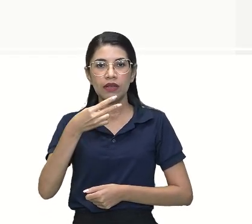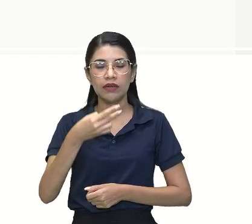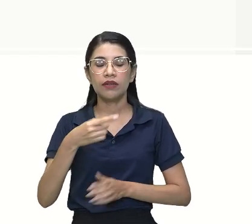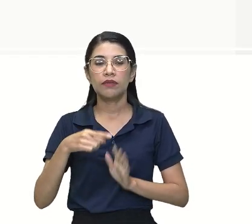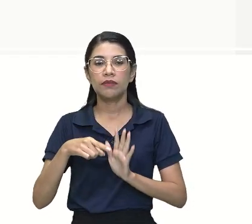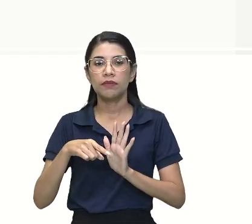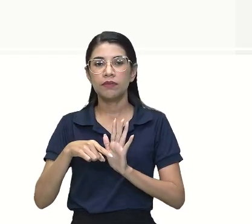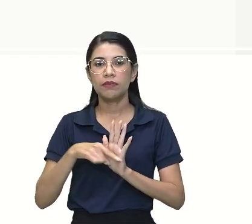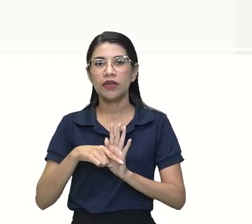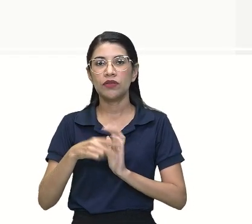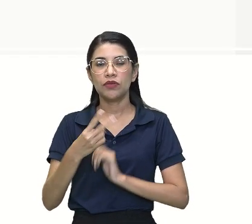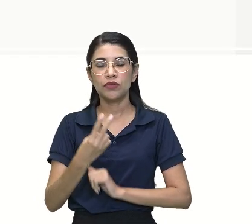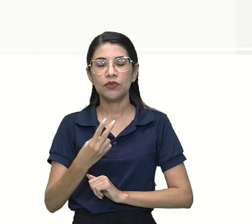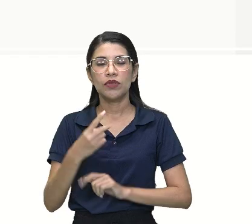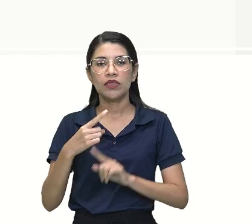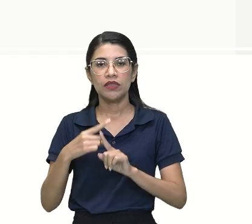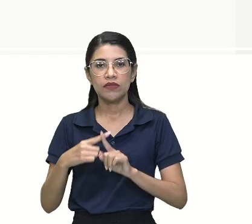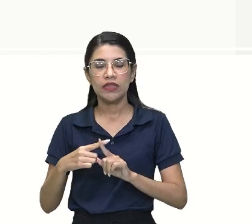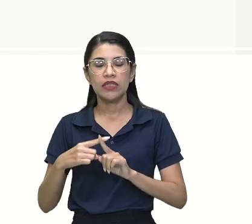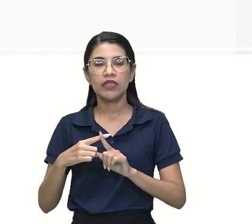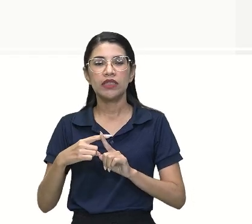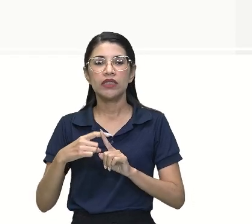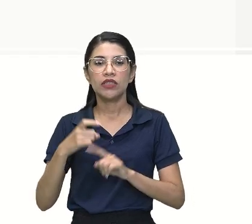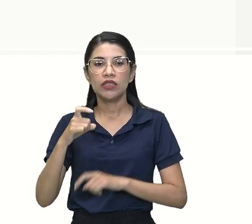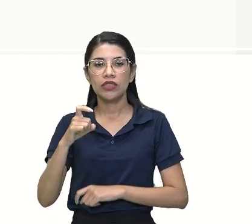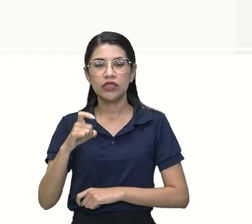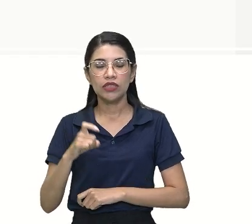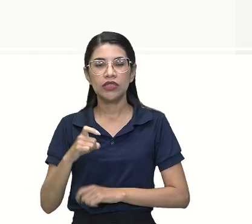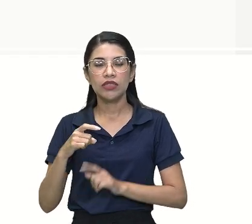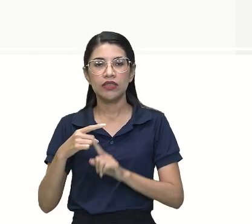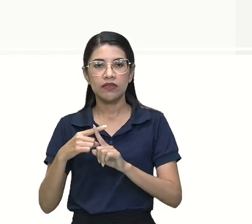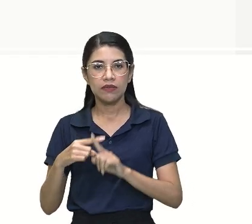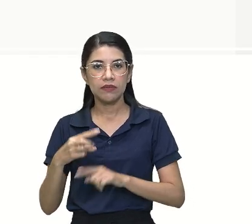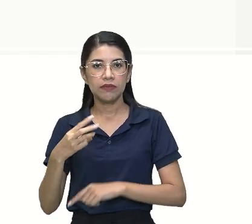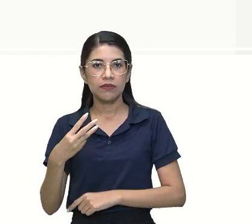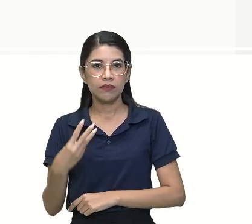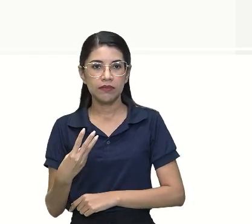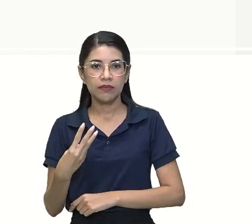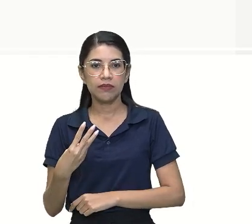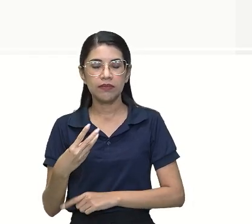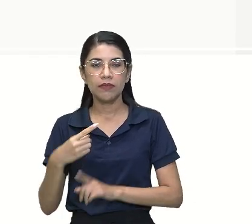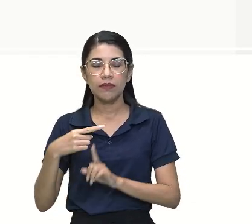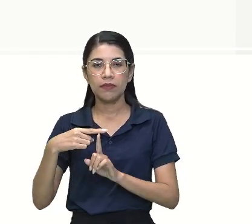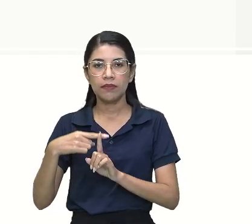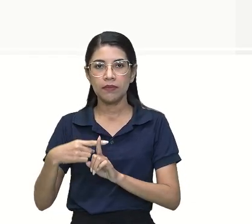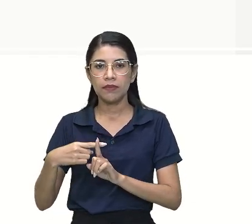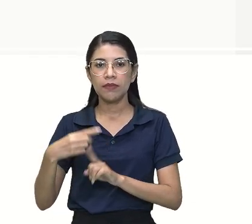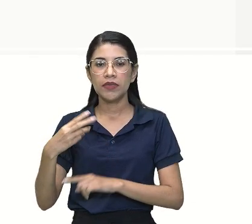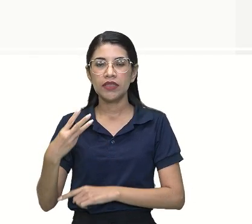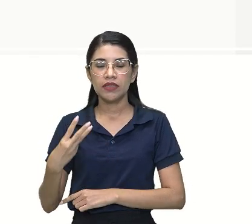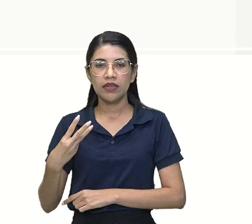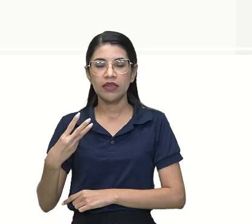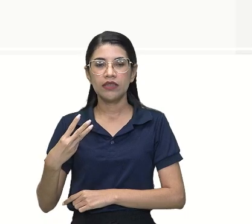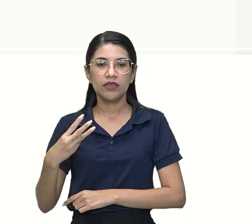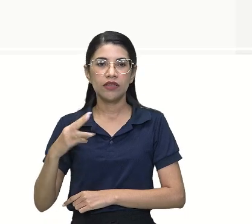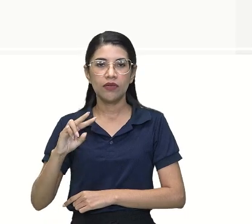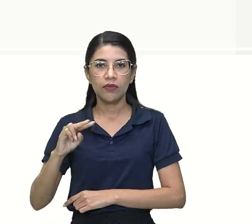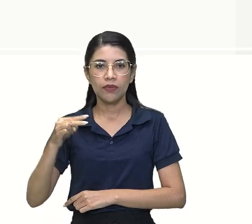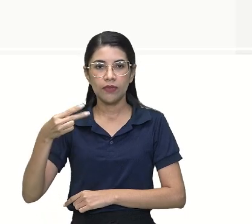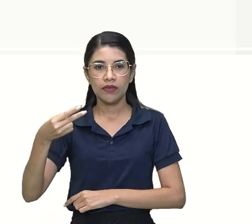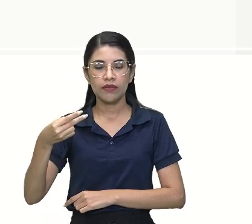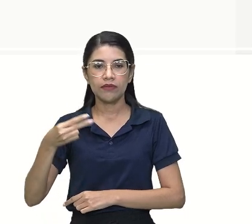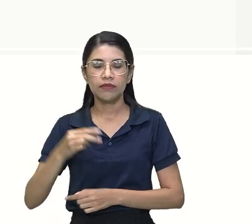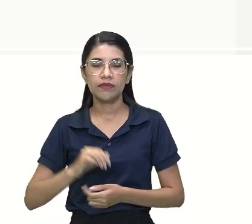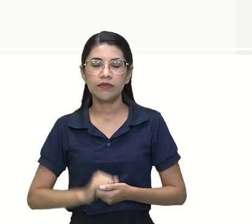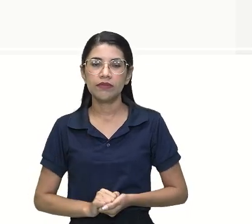vezes o primeiro vezes o segundo termo, mais quadrado do segundo